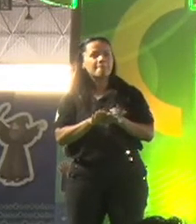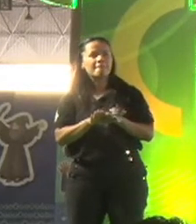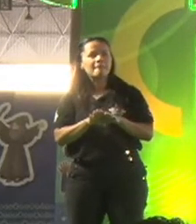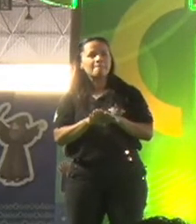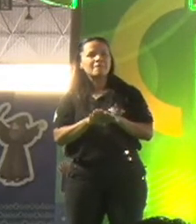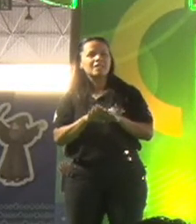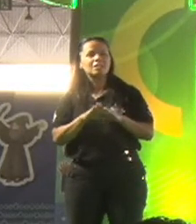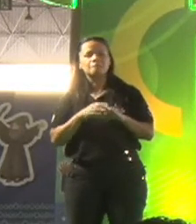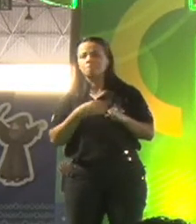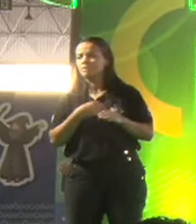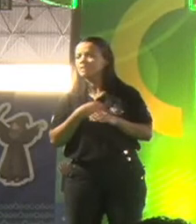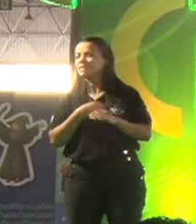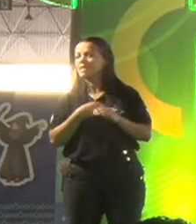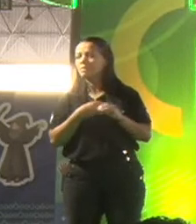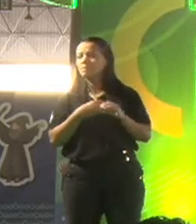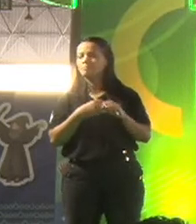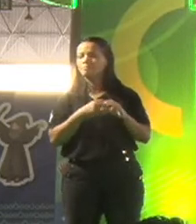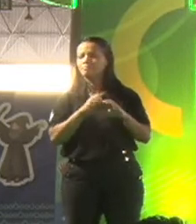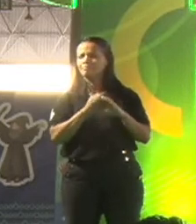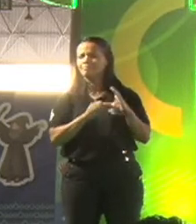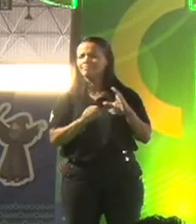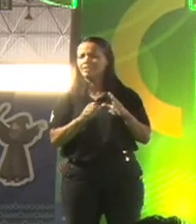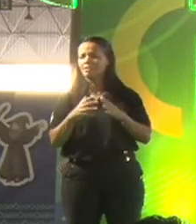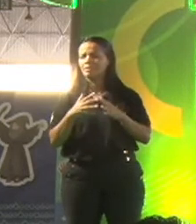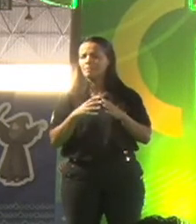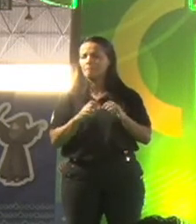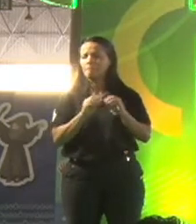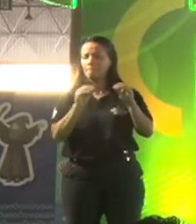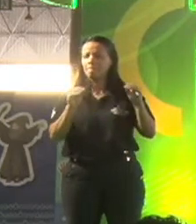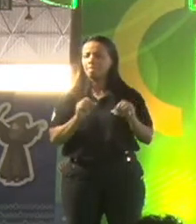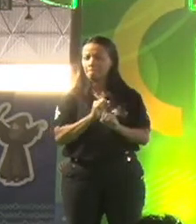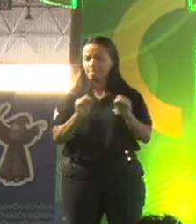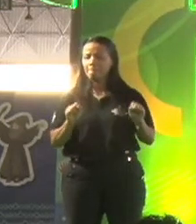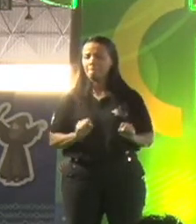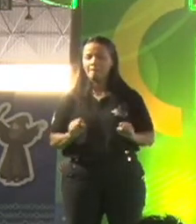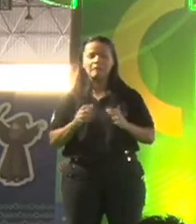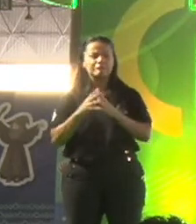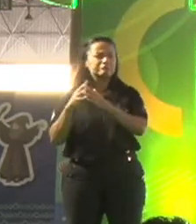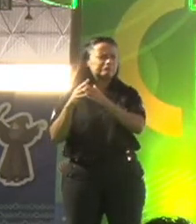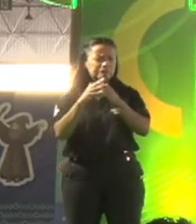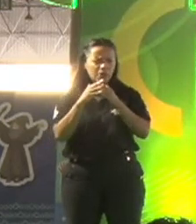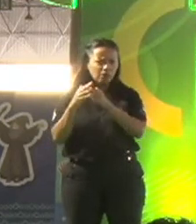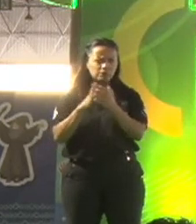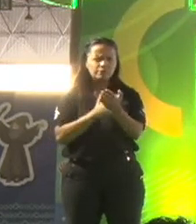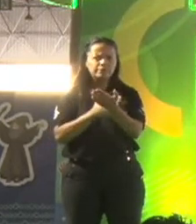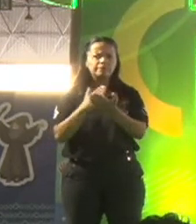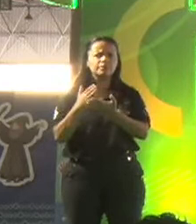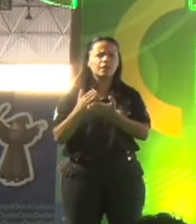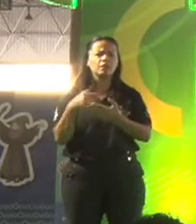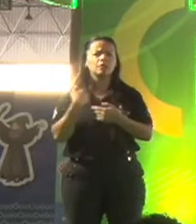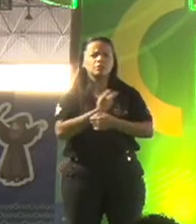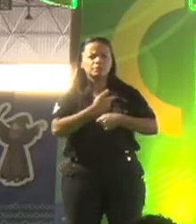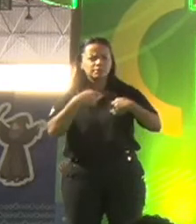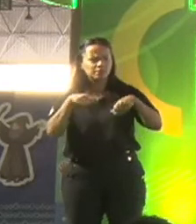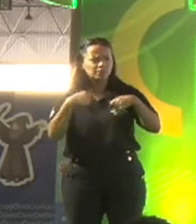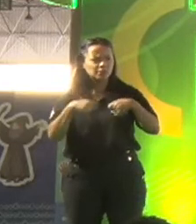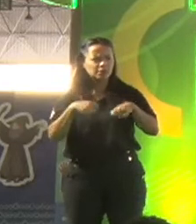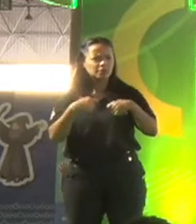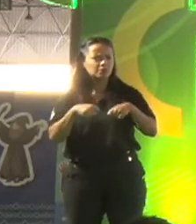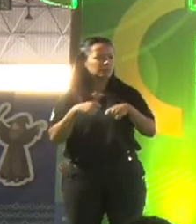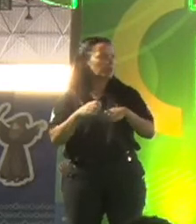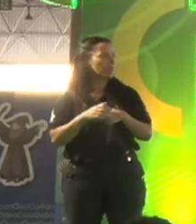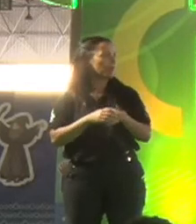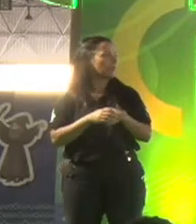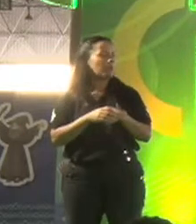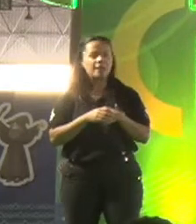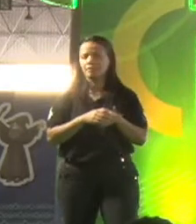os sistemas estão ficando mais complexos né a interação entre eles também vão ficando mais complexos a gente acaba precisando muito dessa finalidade